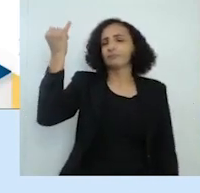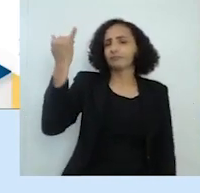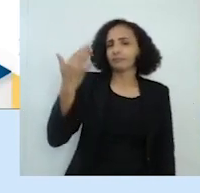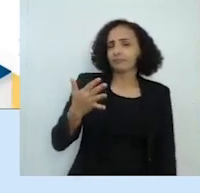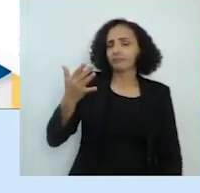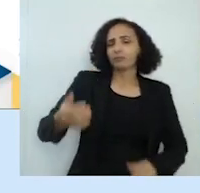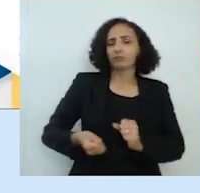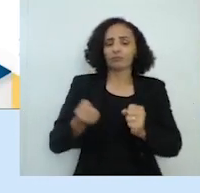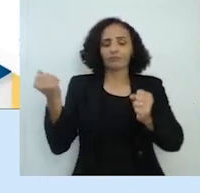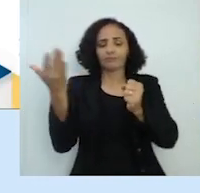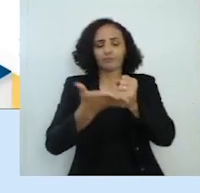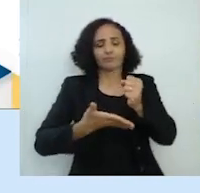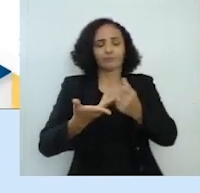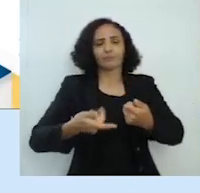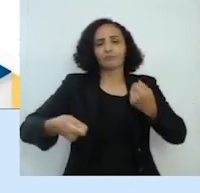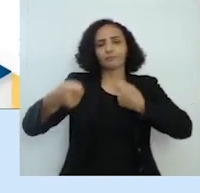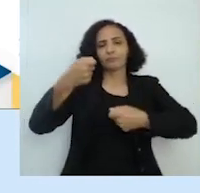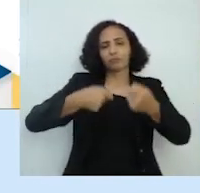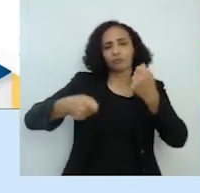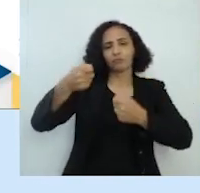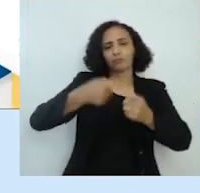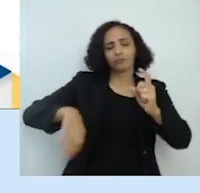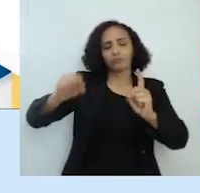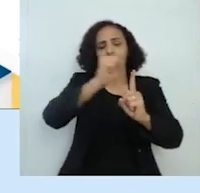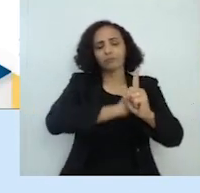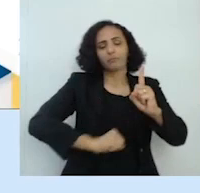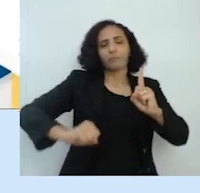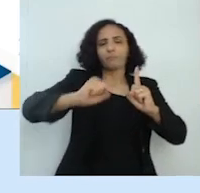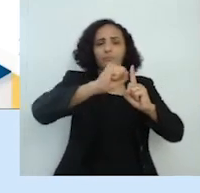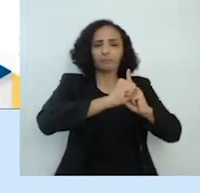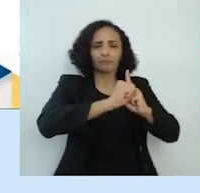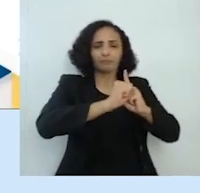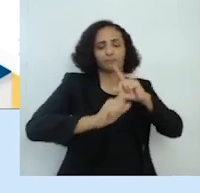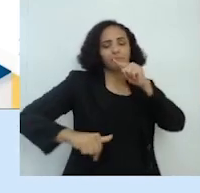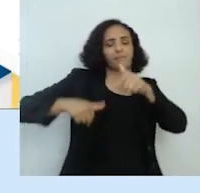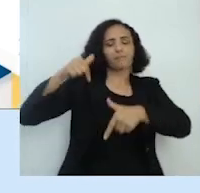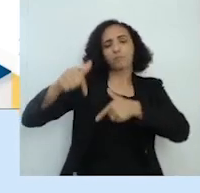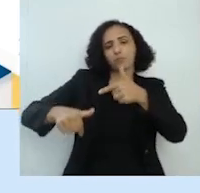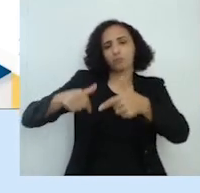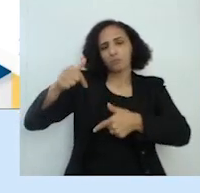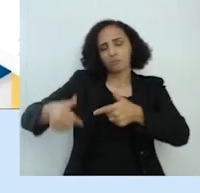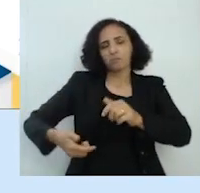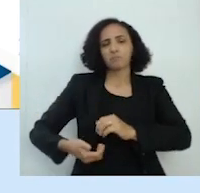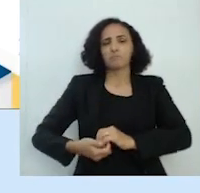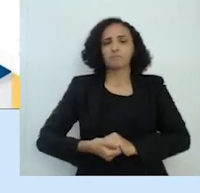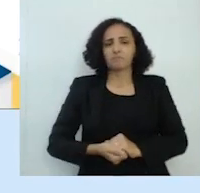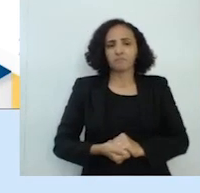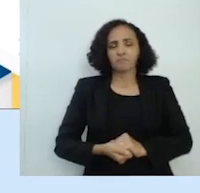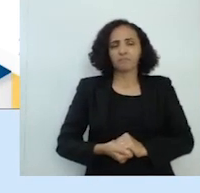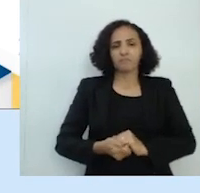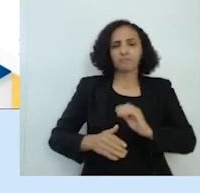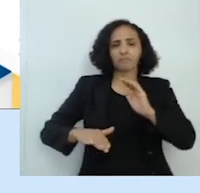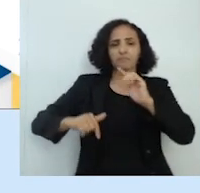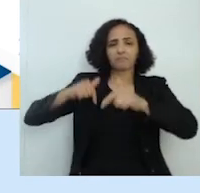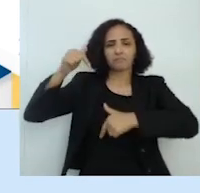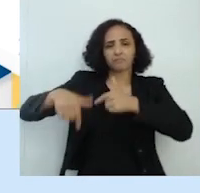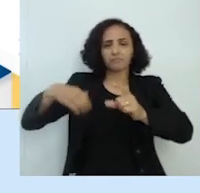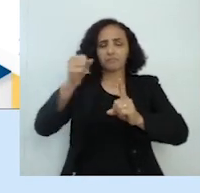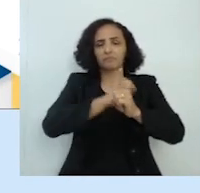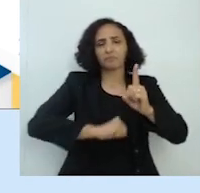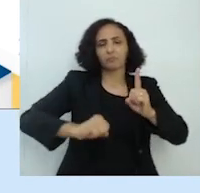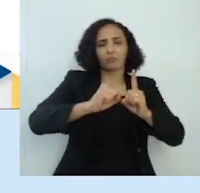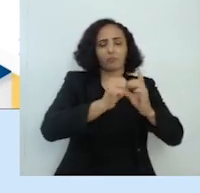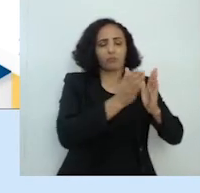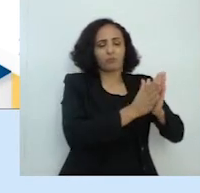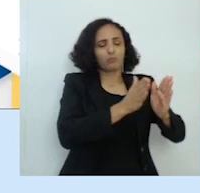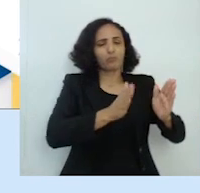base econômica dele é a propriedade social dos meios de produção. De acordo com o modo de produção socialista, os meios de produção